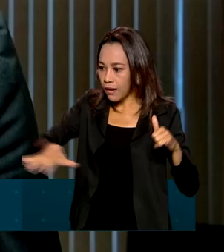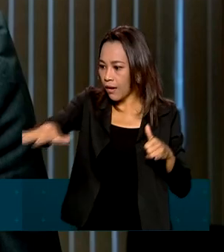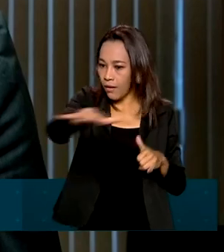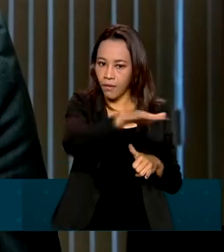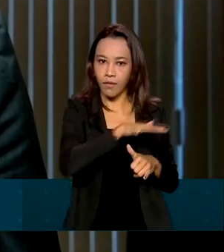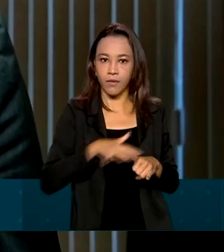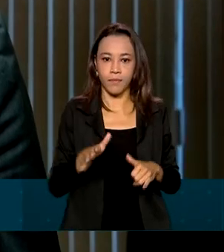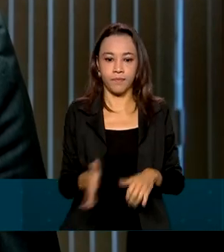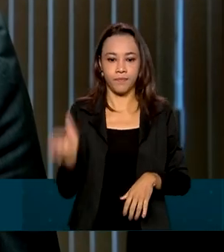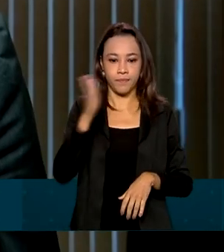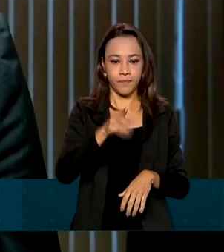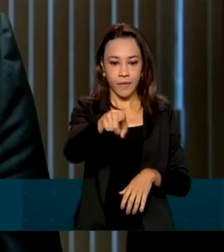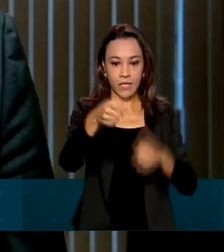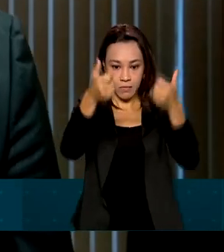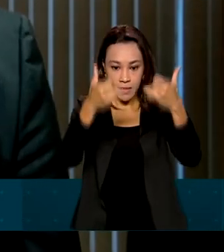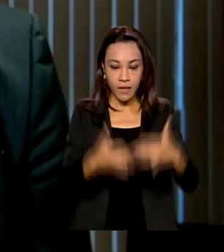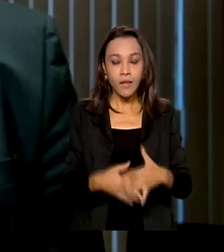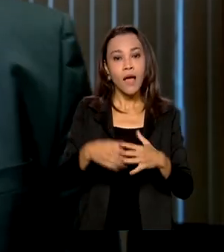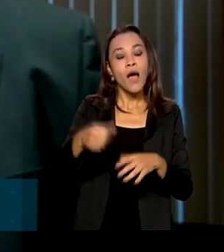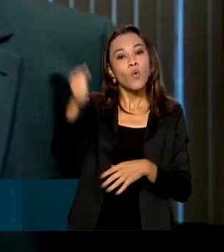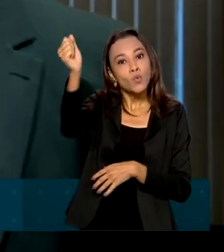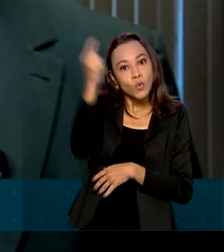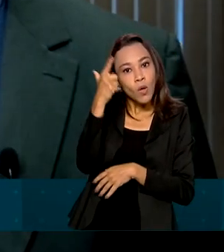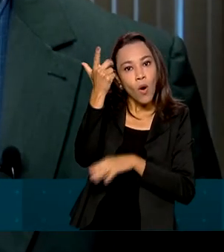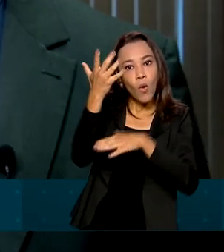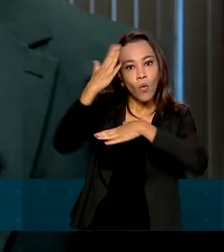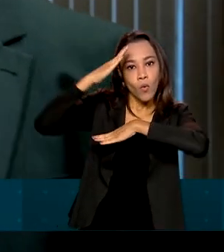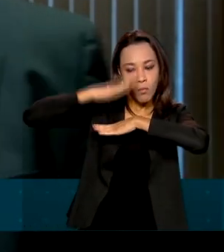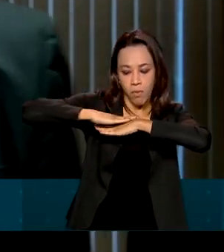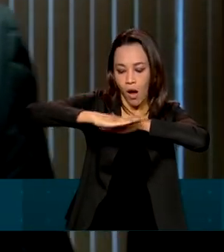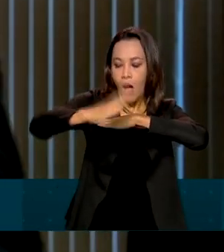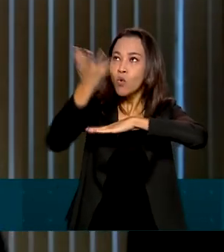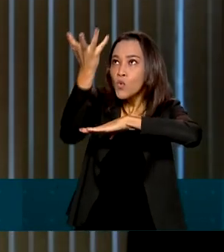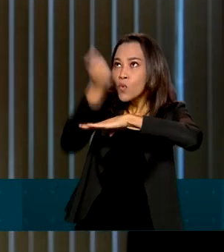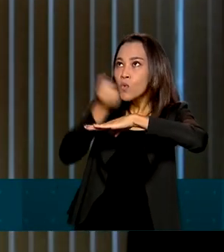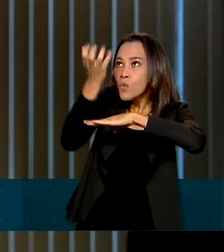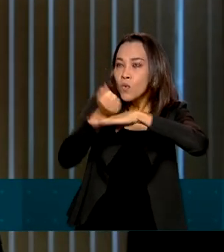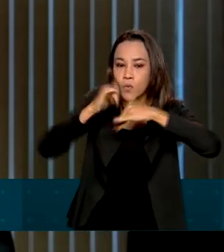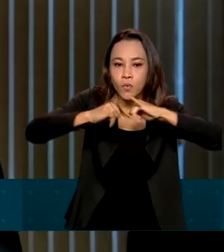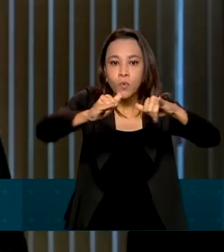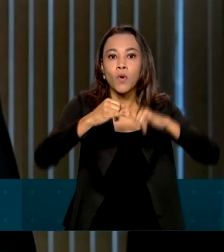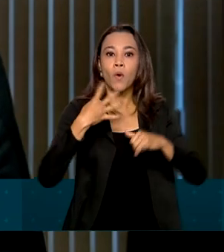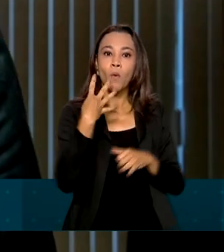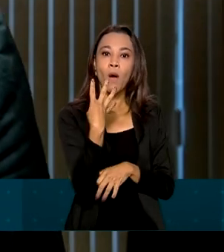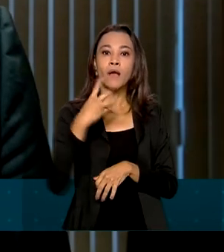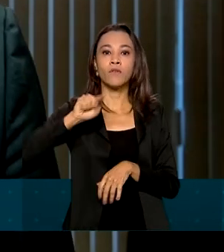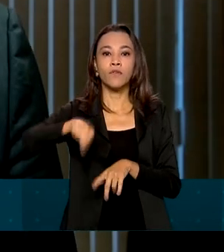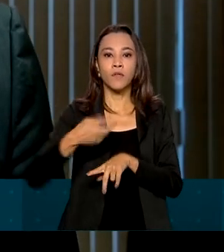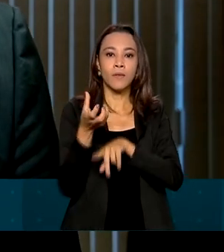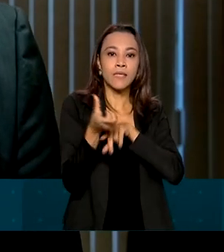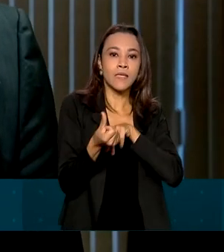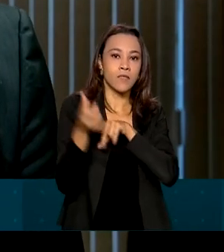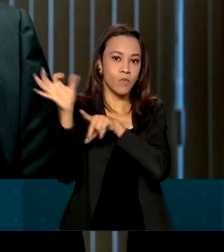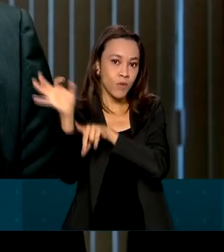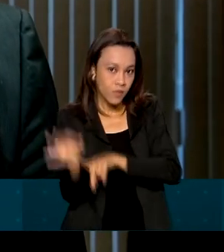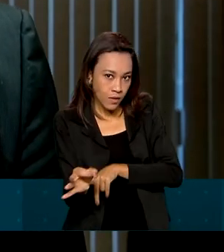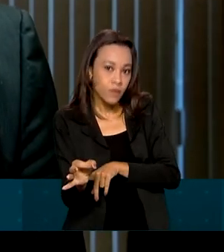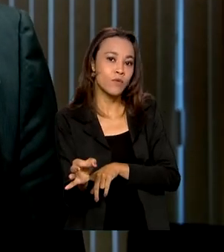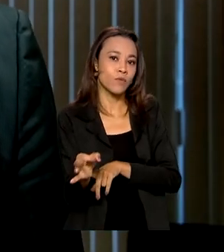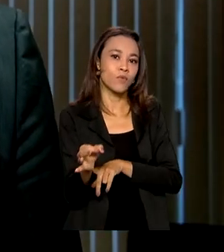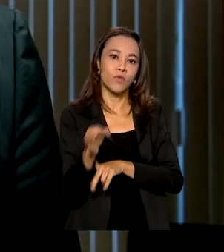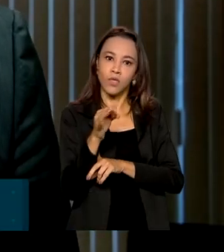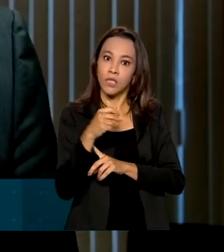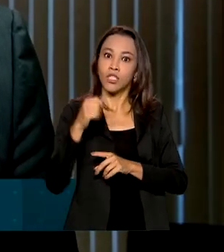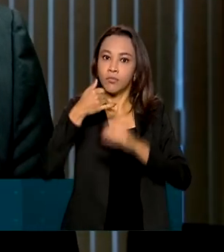como um tolo a energia solar representa 4,6 por cento da matriz elétrica brasileira